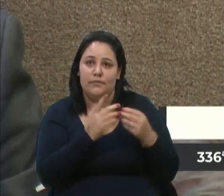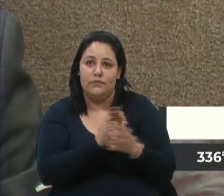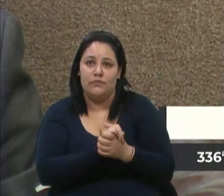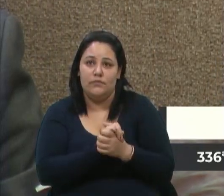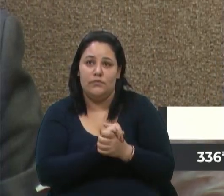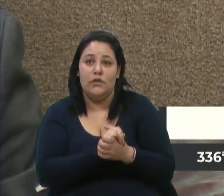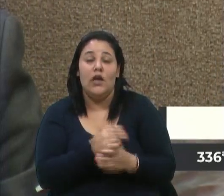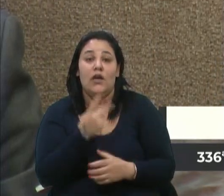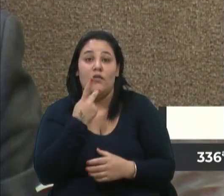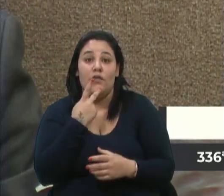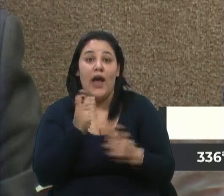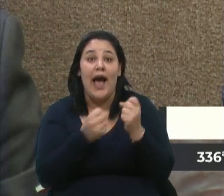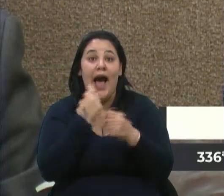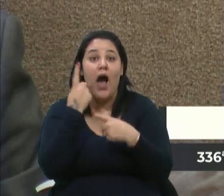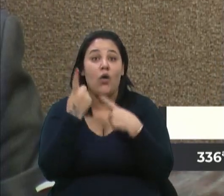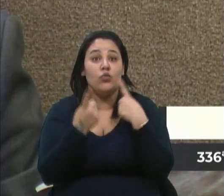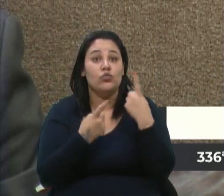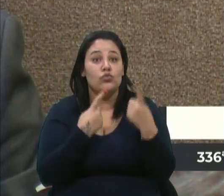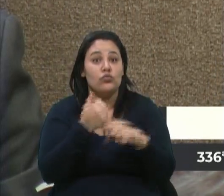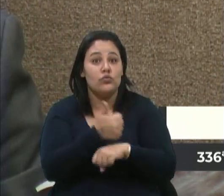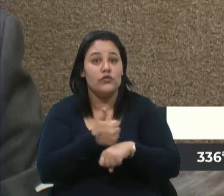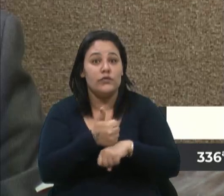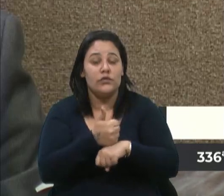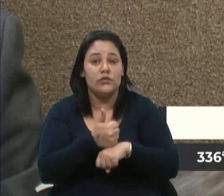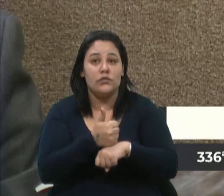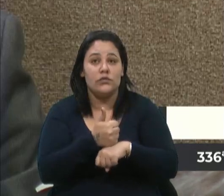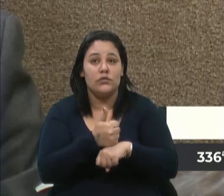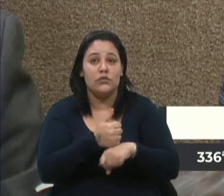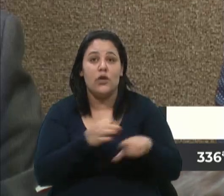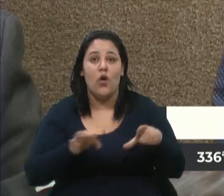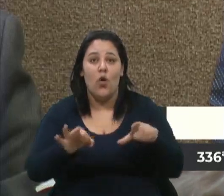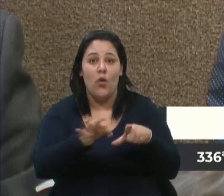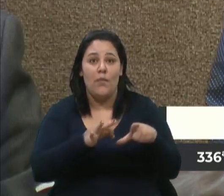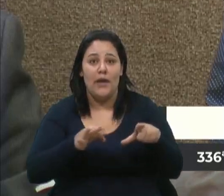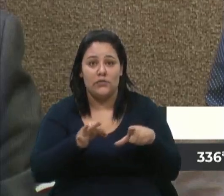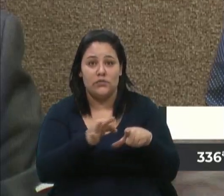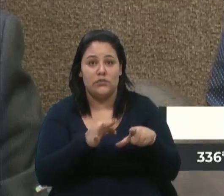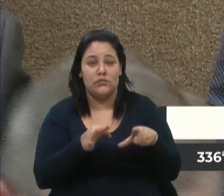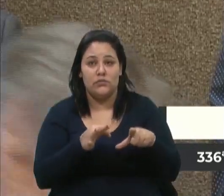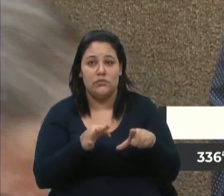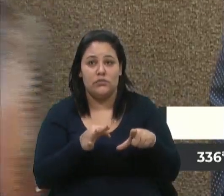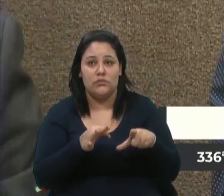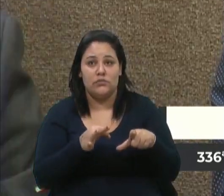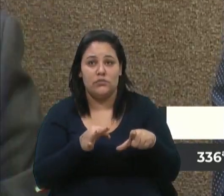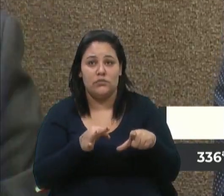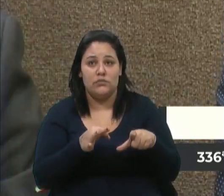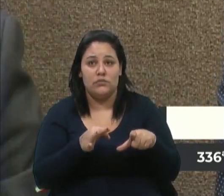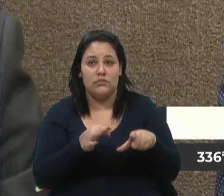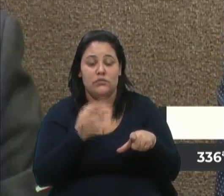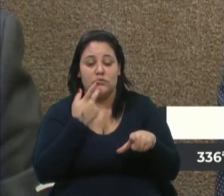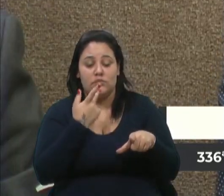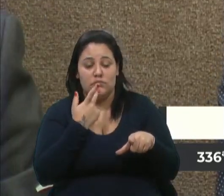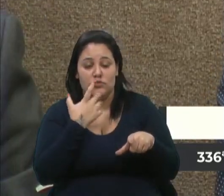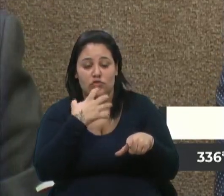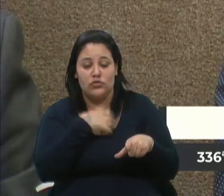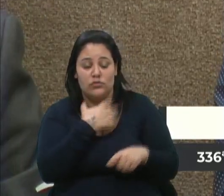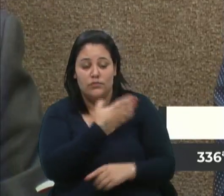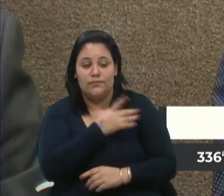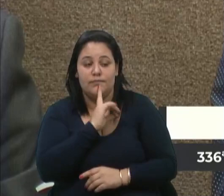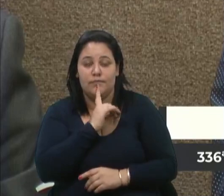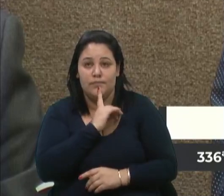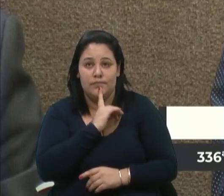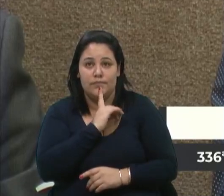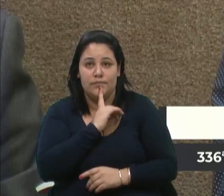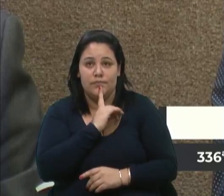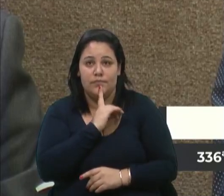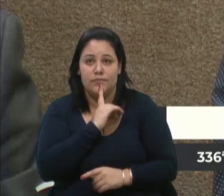alguns comerciantes que muitas vezes se comportam da forma que o vereador Meneguzzi falou, né? E eu